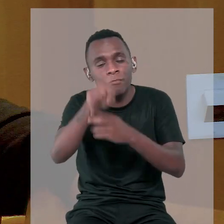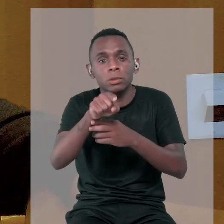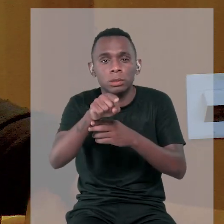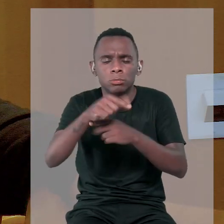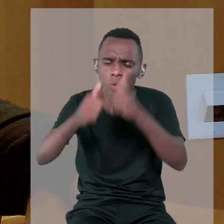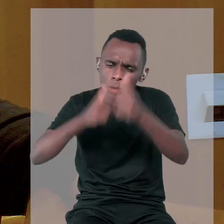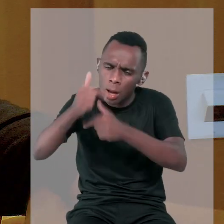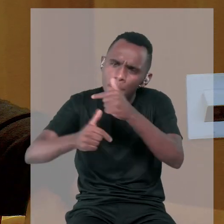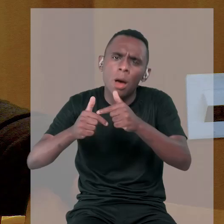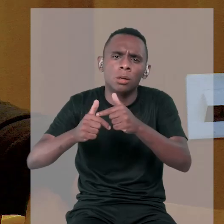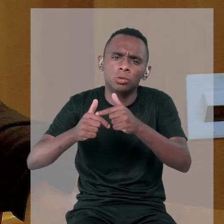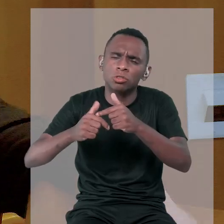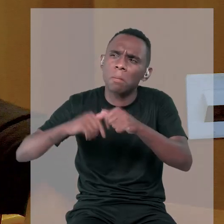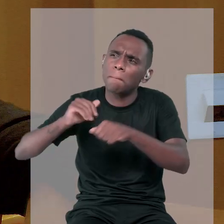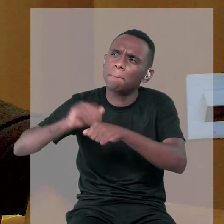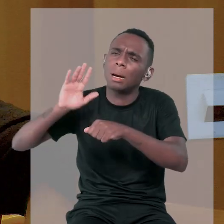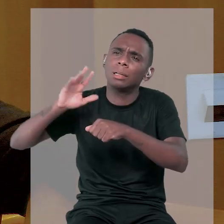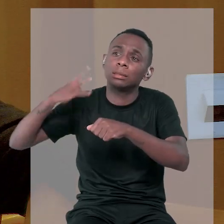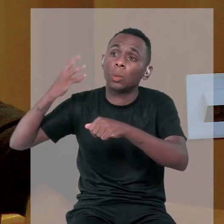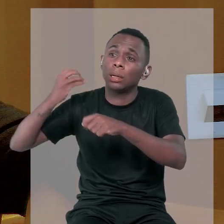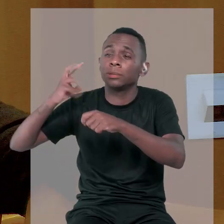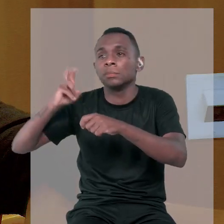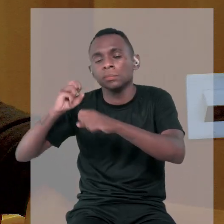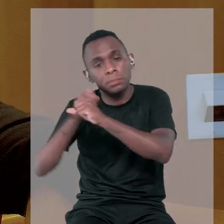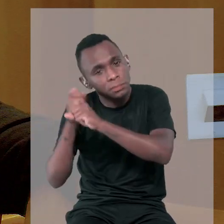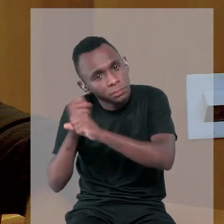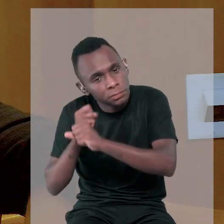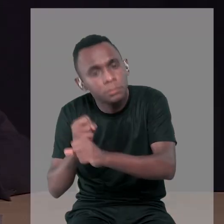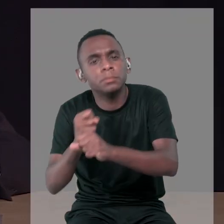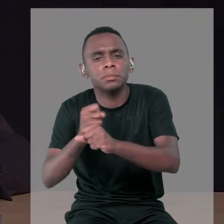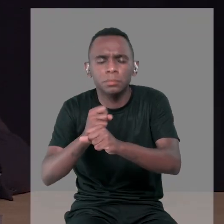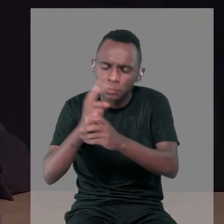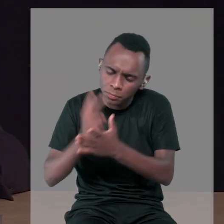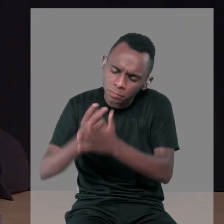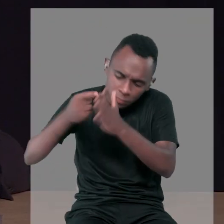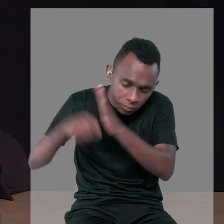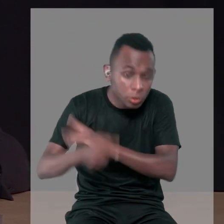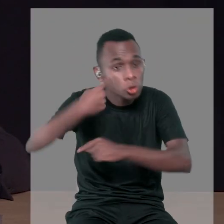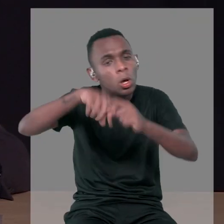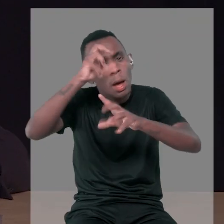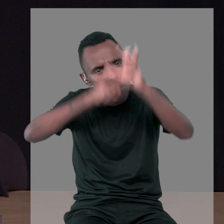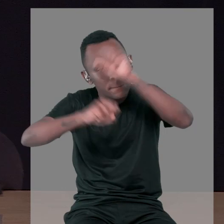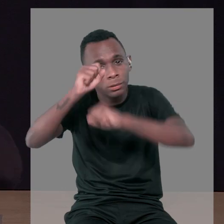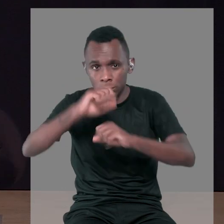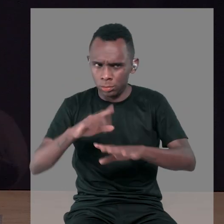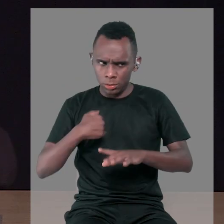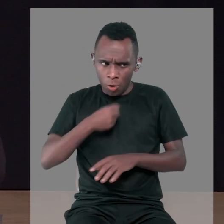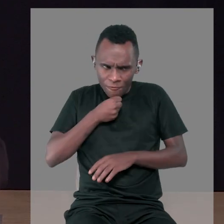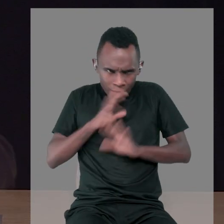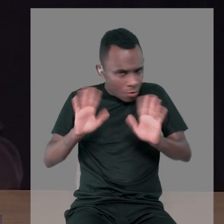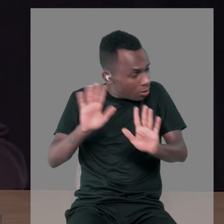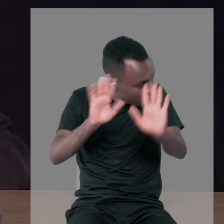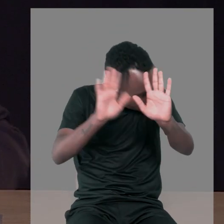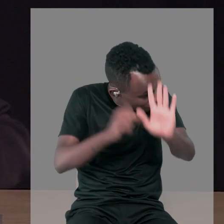de 40, 50 anos, sempre profundo e a gente aprendendo tanto. Não me envelhece tanto assim, não. Nos últimos 15 anos.